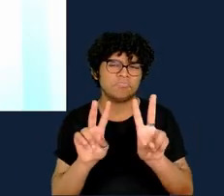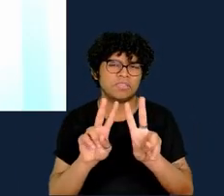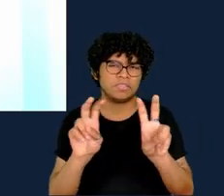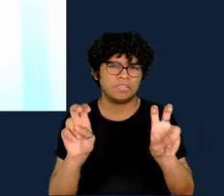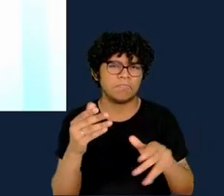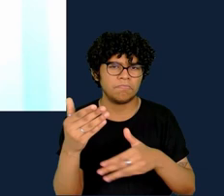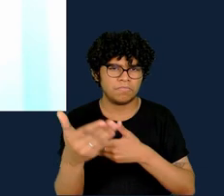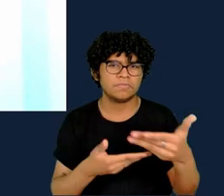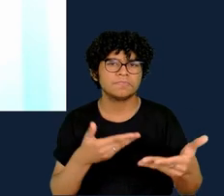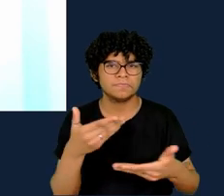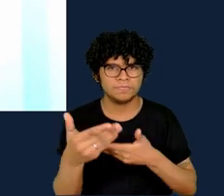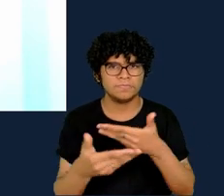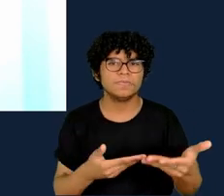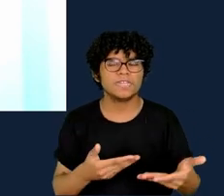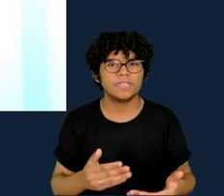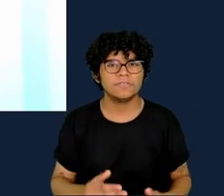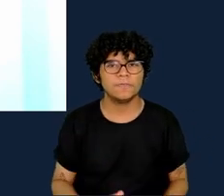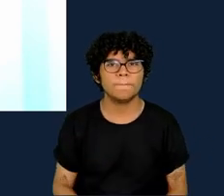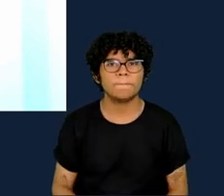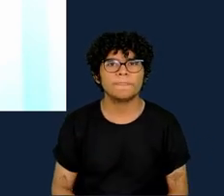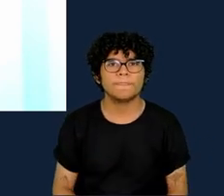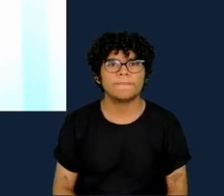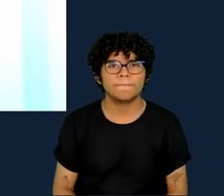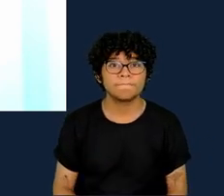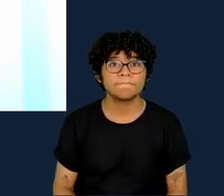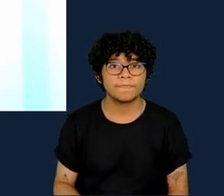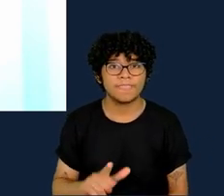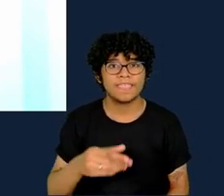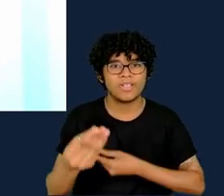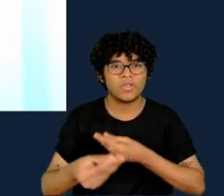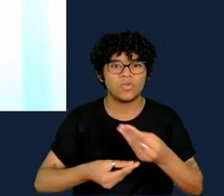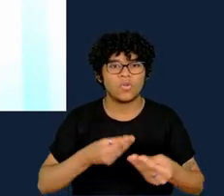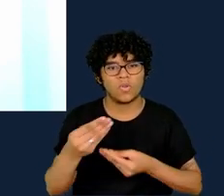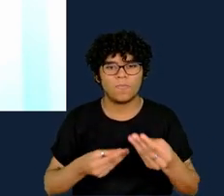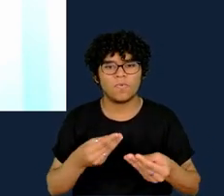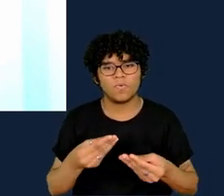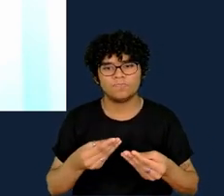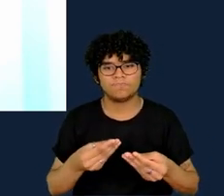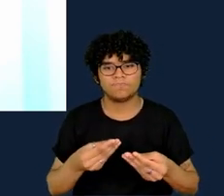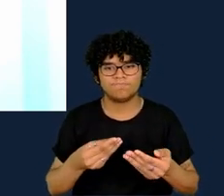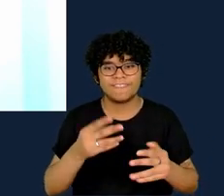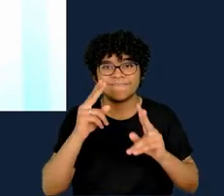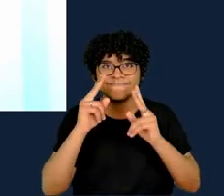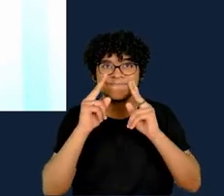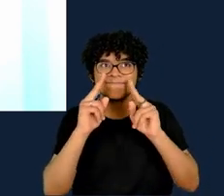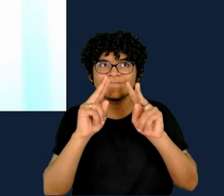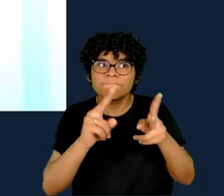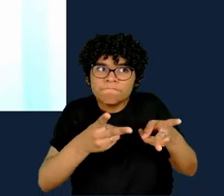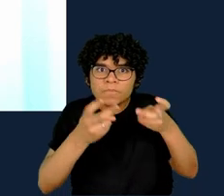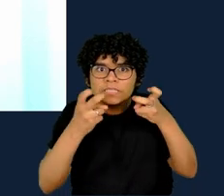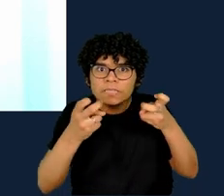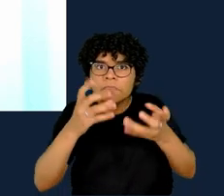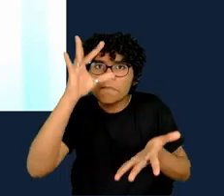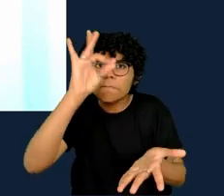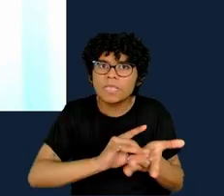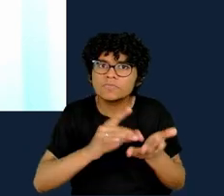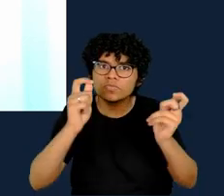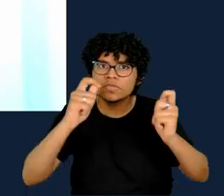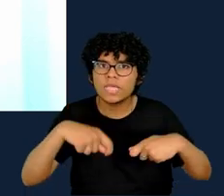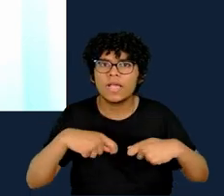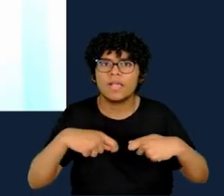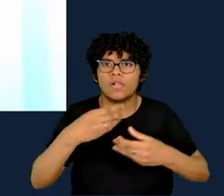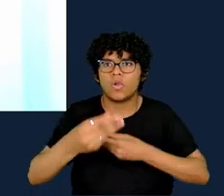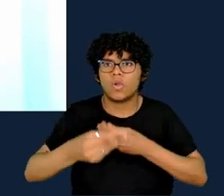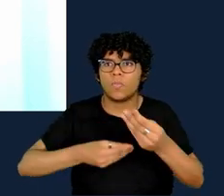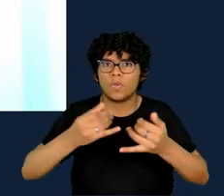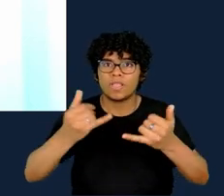Cleiton falou sobre esse desafio de tornar menos abstrato, né? Foi uma coisa que eu ouvi o Cleiton falando, uma forma de levar essa informação a